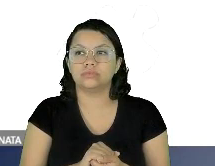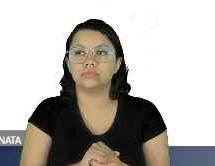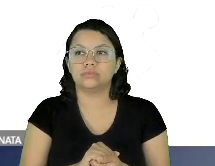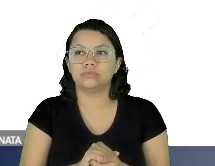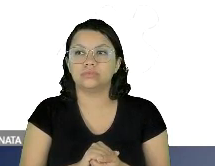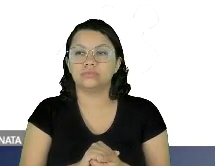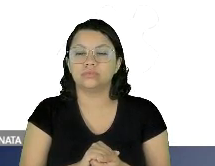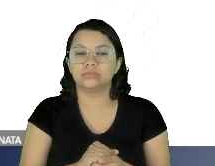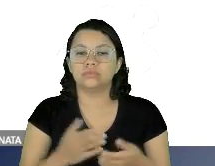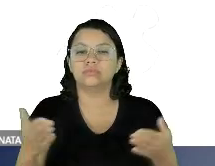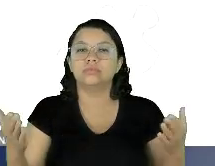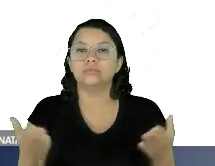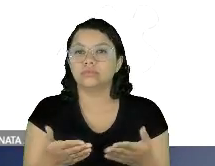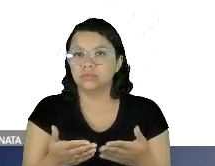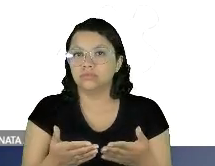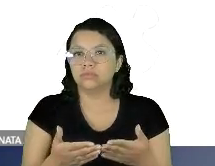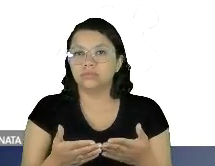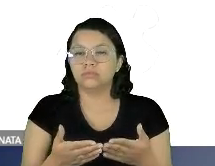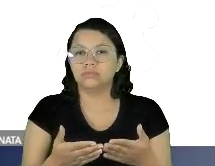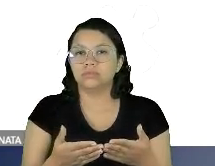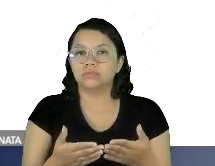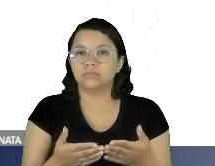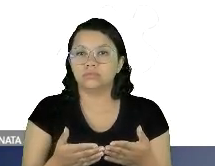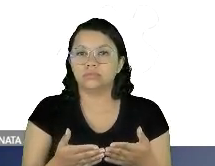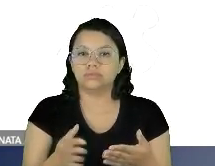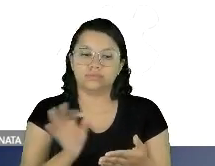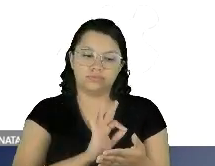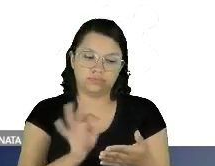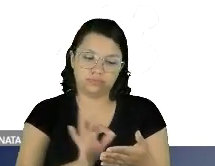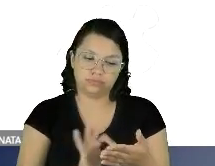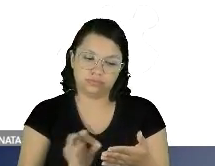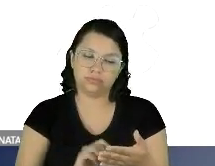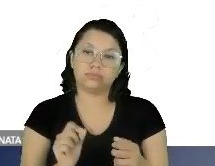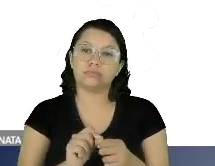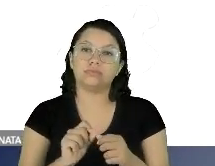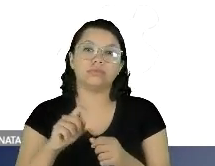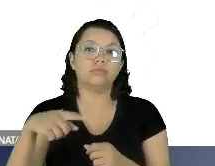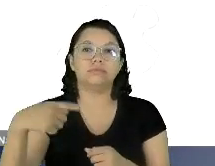no artigo que eu escrevi depois para o lançamento dessa